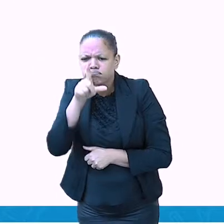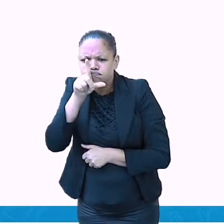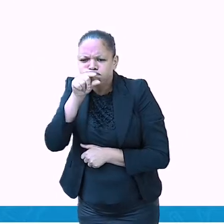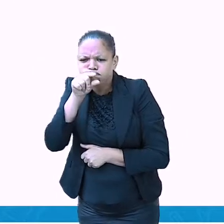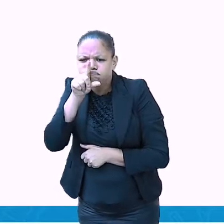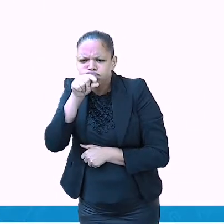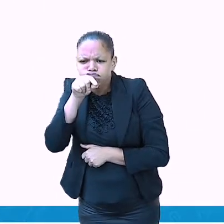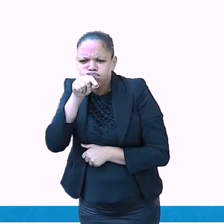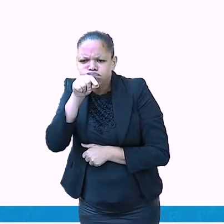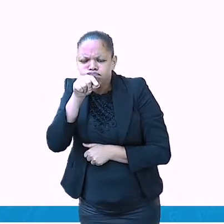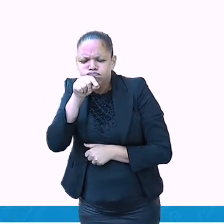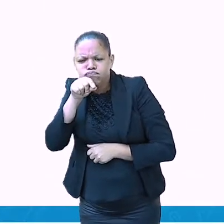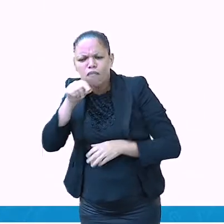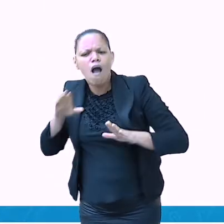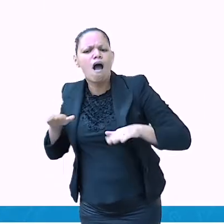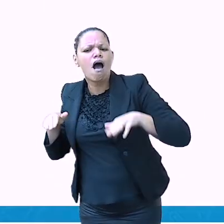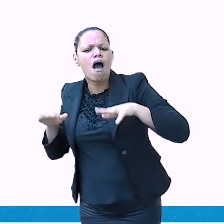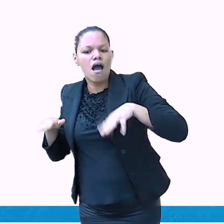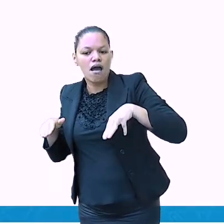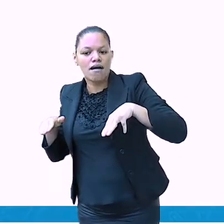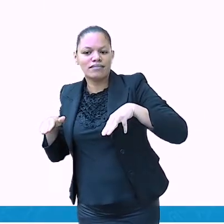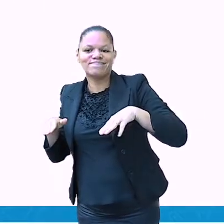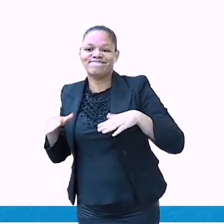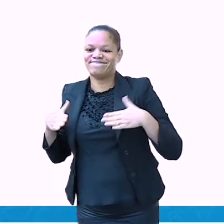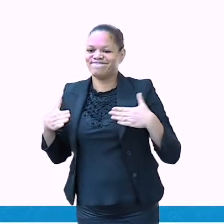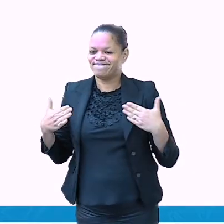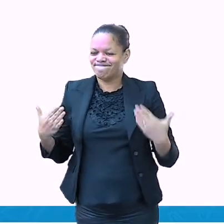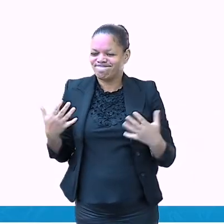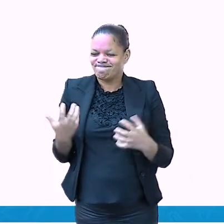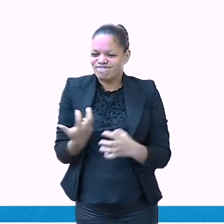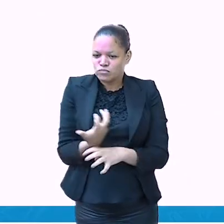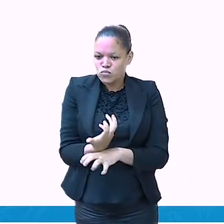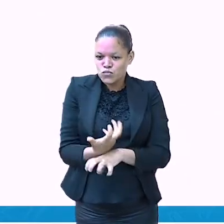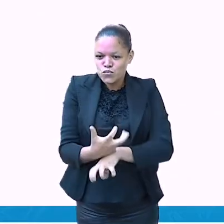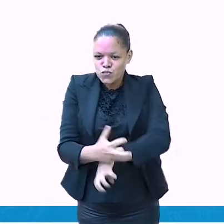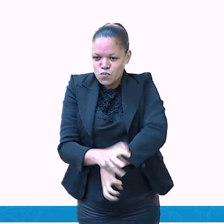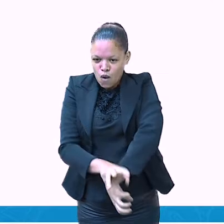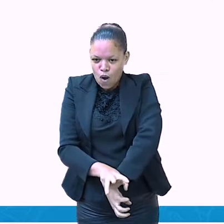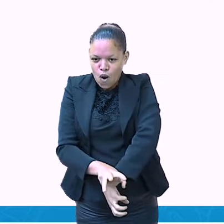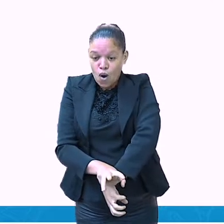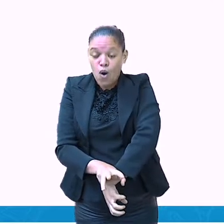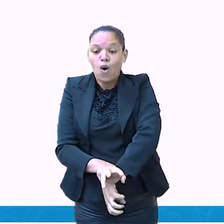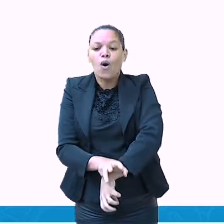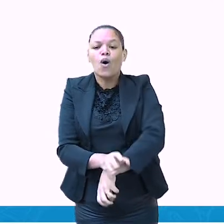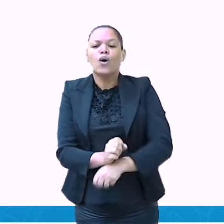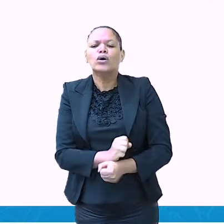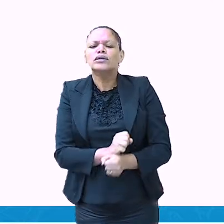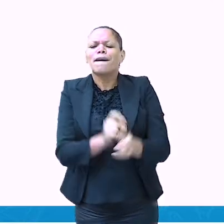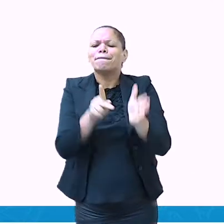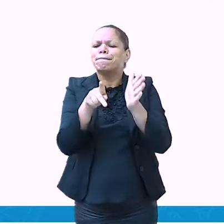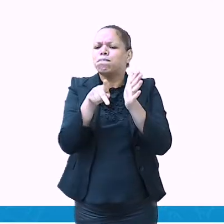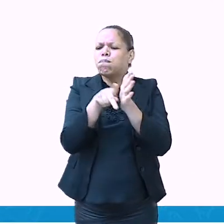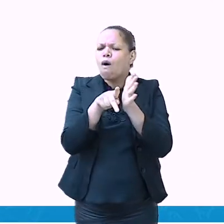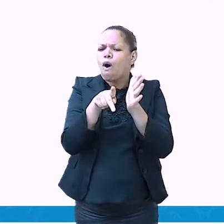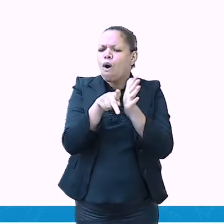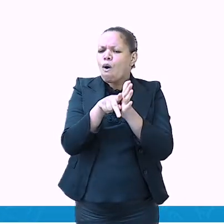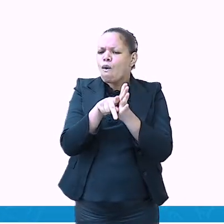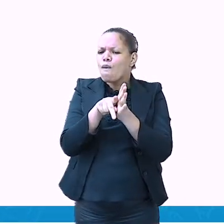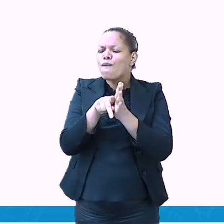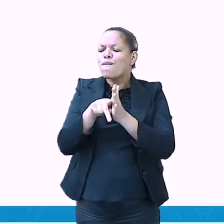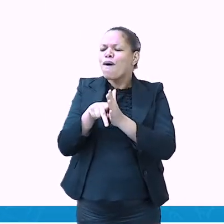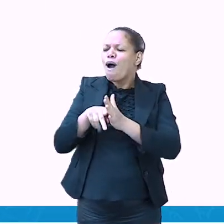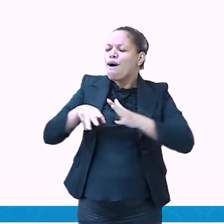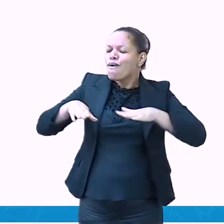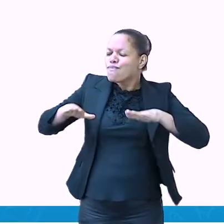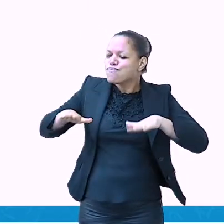uma estrutura óssea específica para voar. Elas têm a quilha ou a carena, que